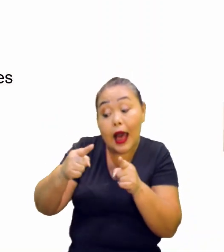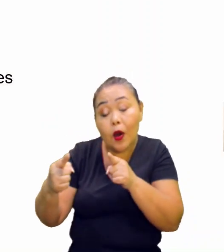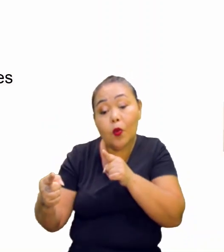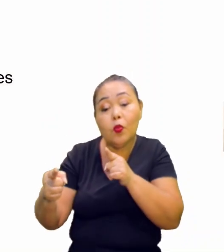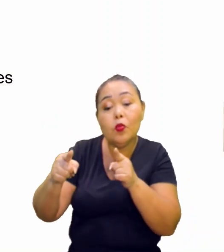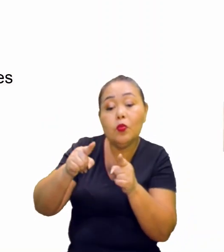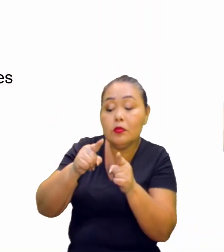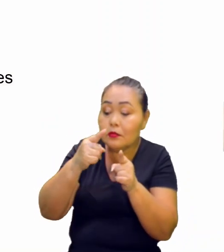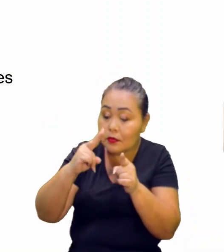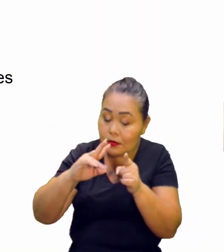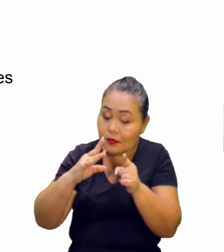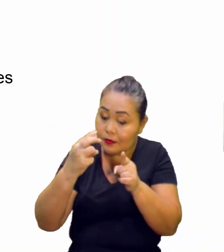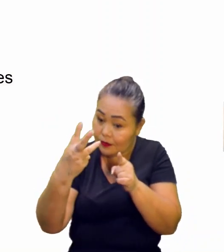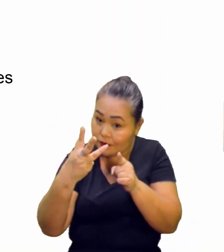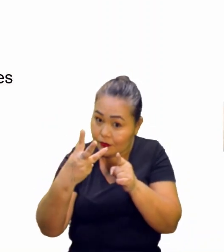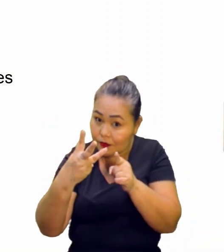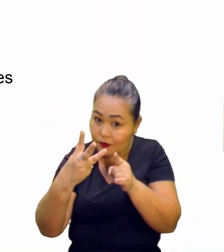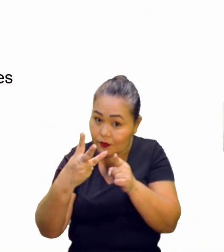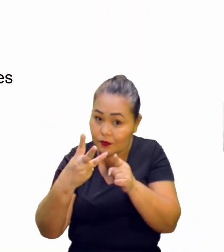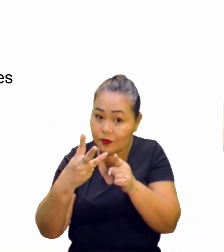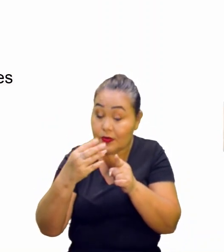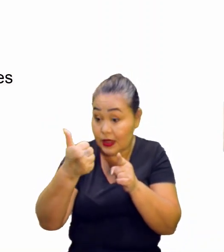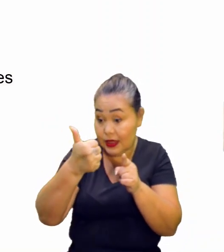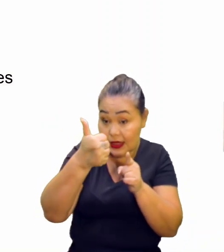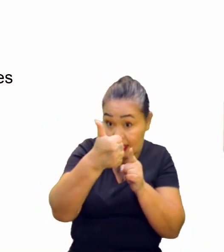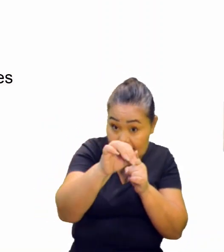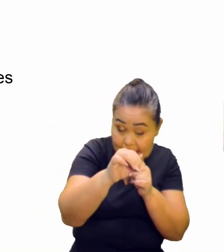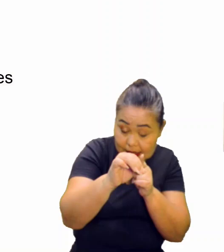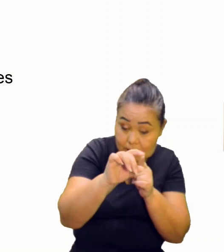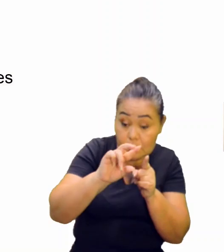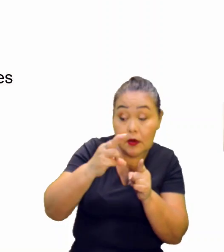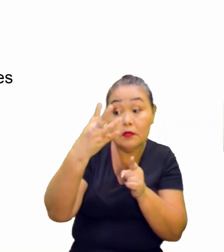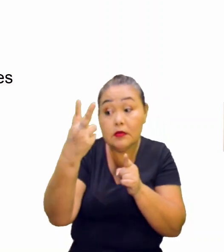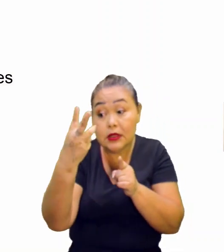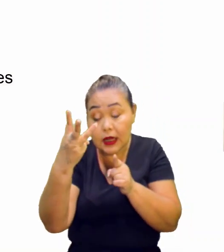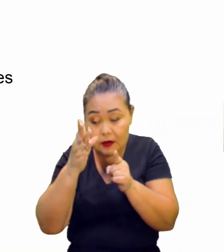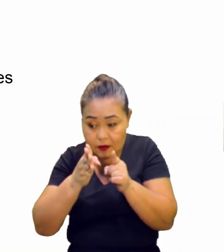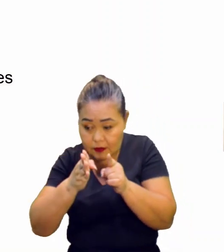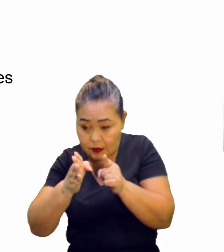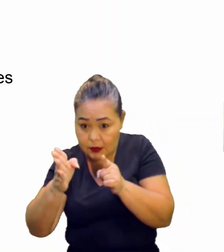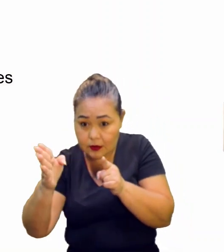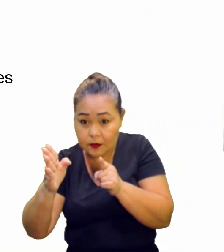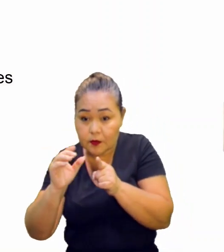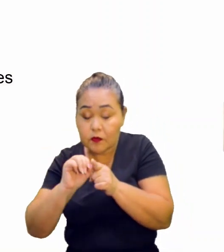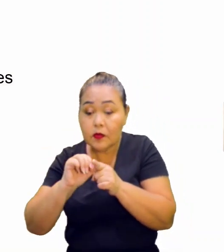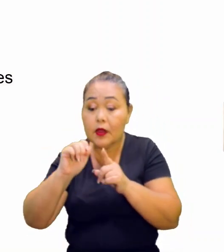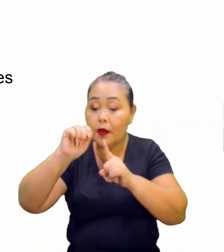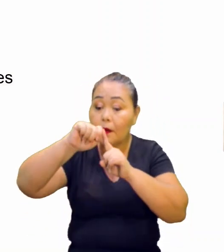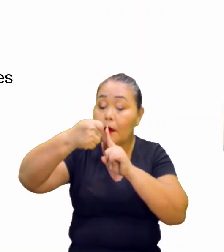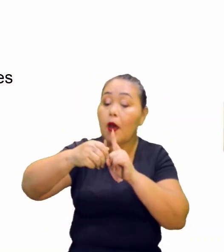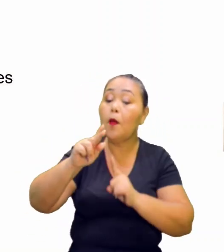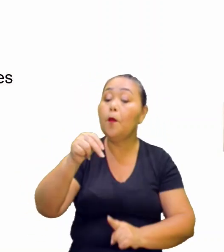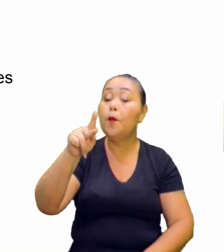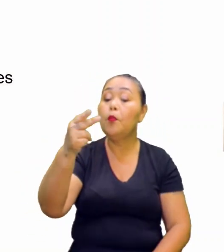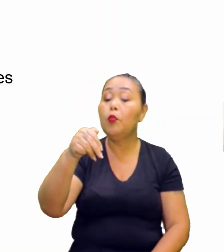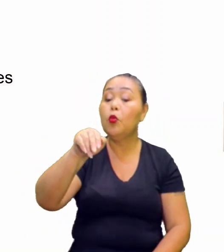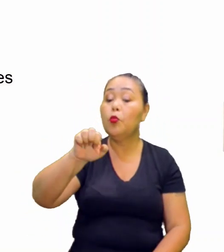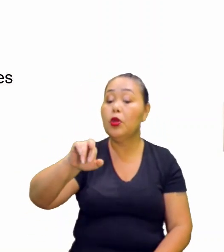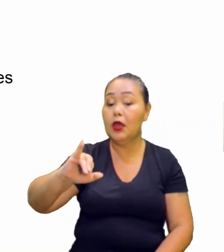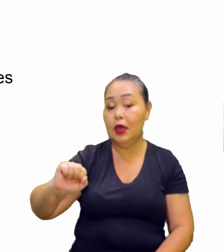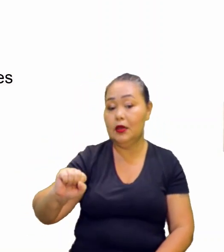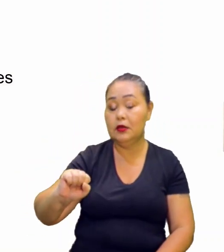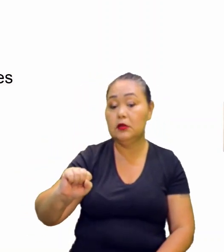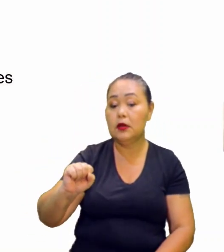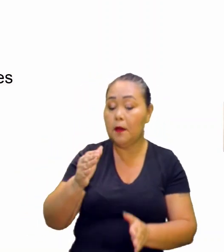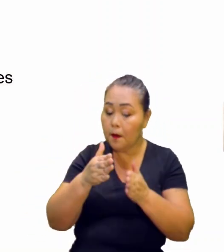com 10 fileiras de cacau, alternadas com 3 fileiras, por exemplo, de pupunheiras, certo? Então,